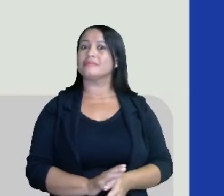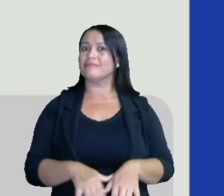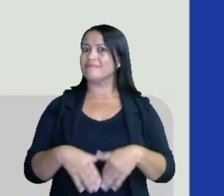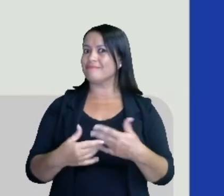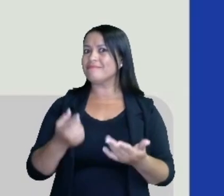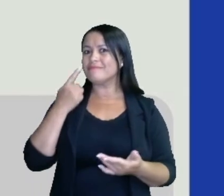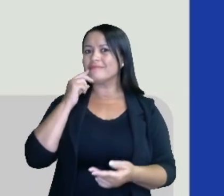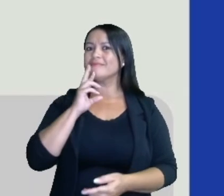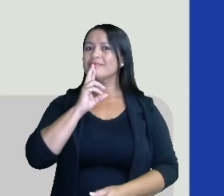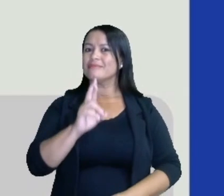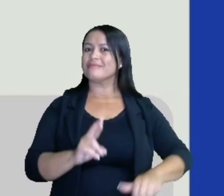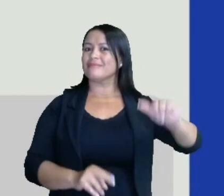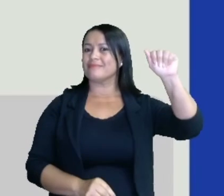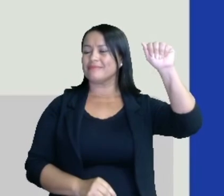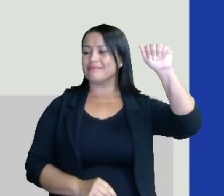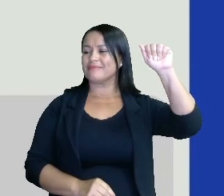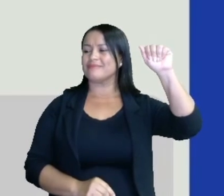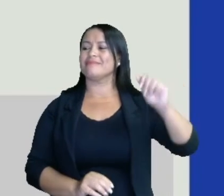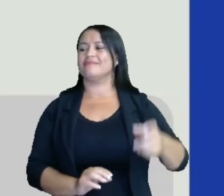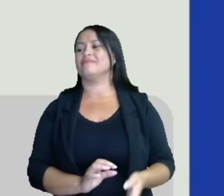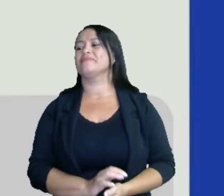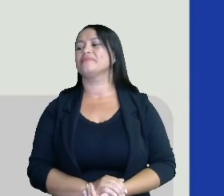Justamente a letra A.